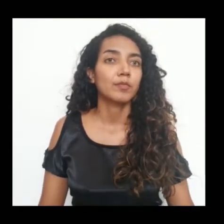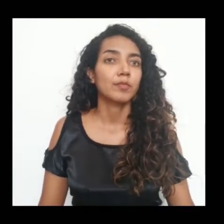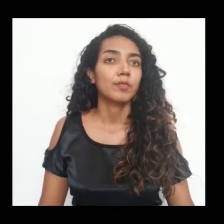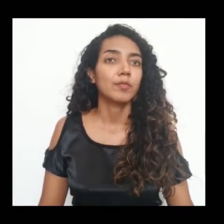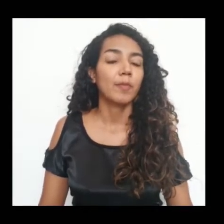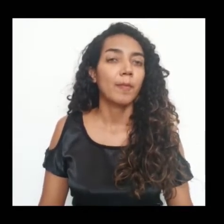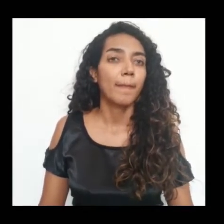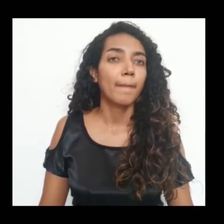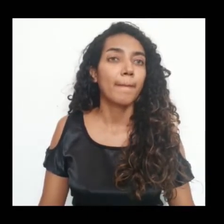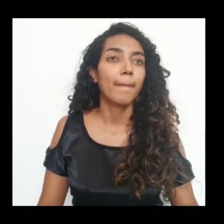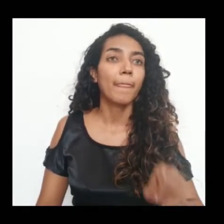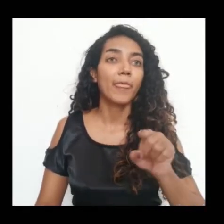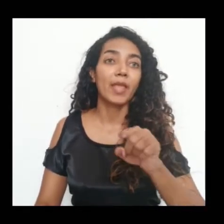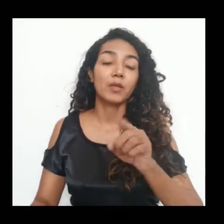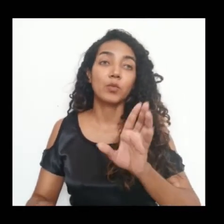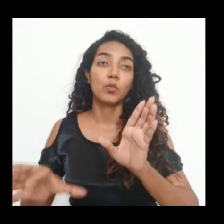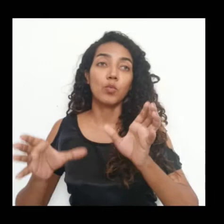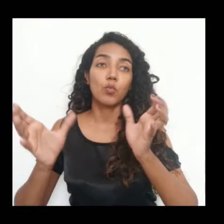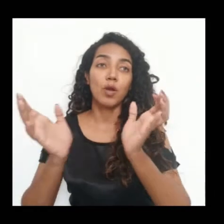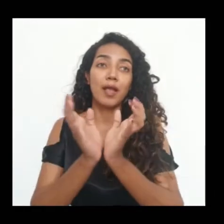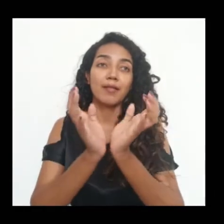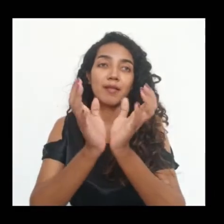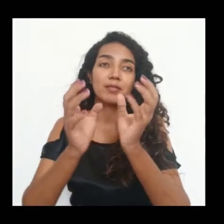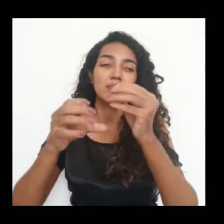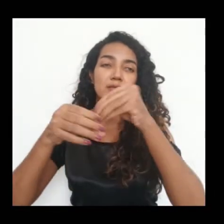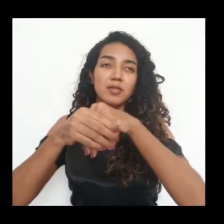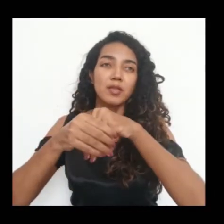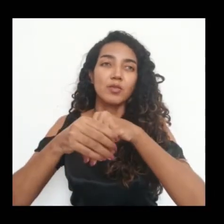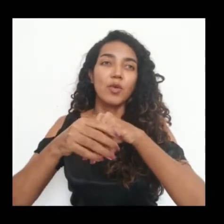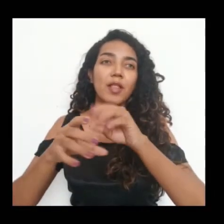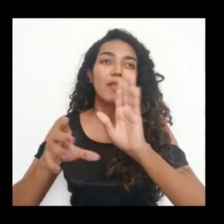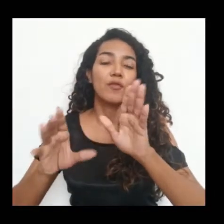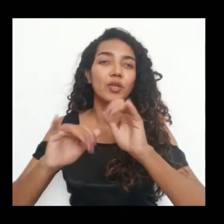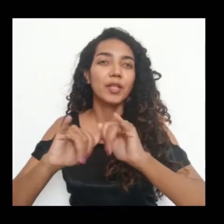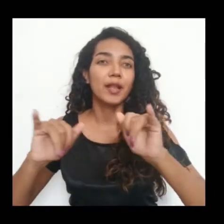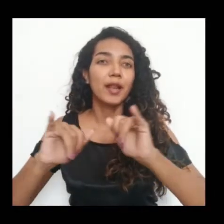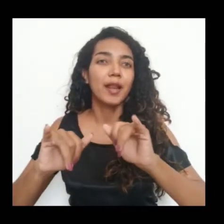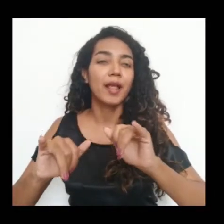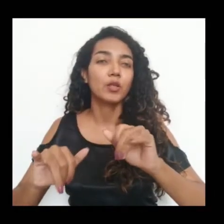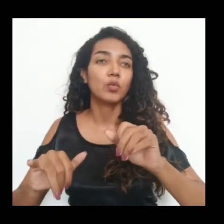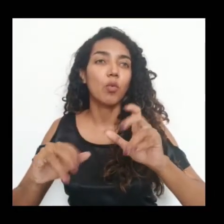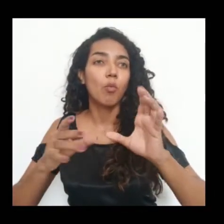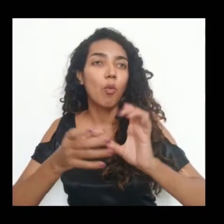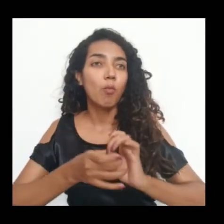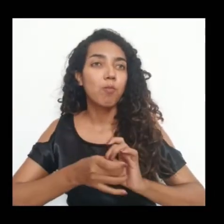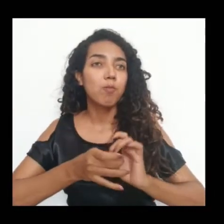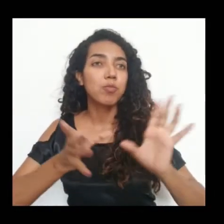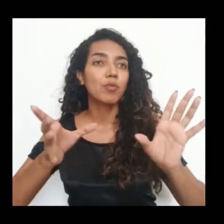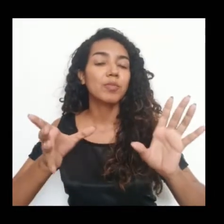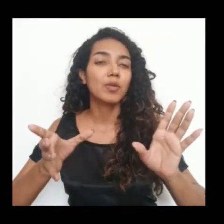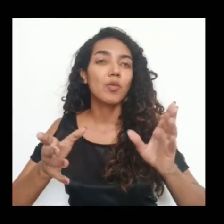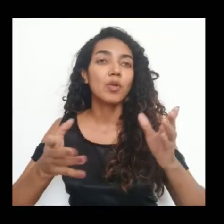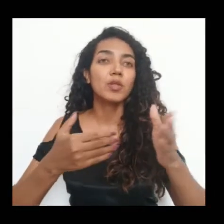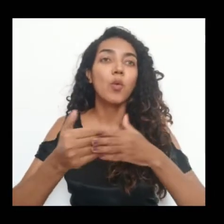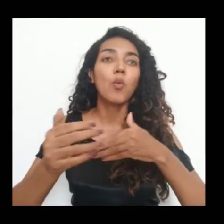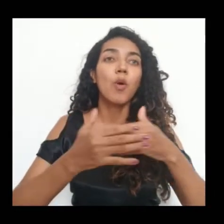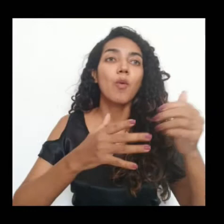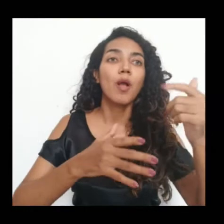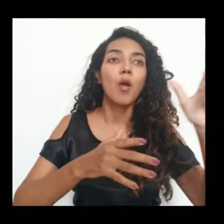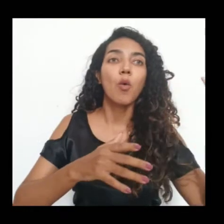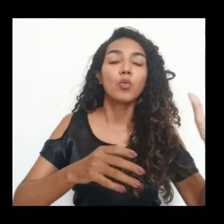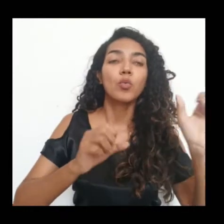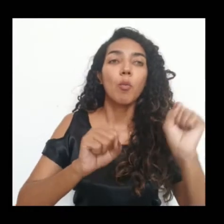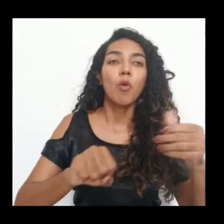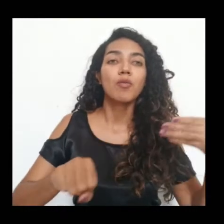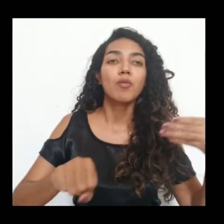pode acessar um atributo ou método marcado como public. Notem que agora a gente tem uma estrutura de pacotes.